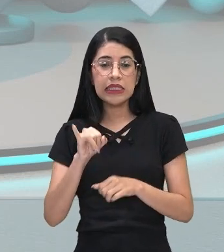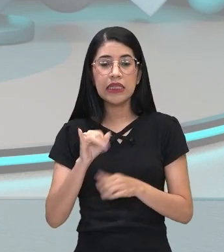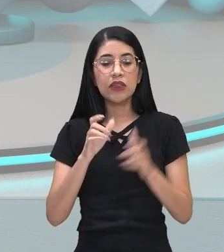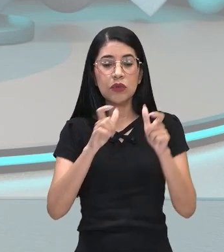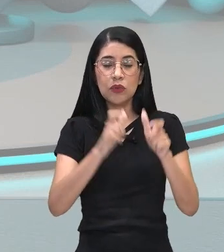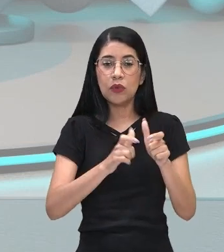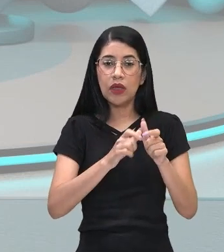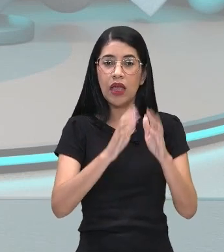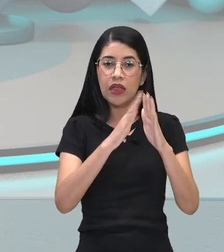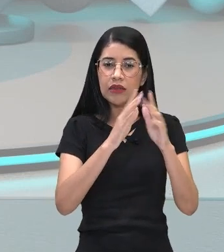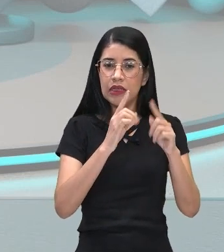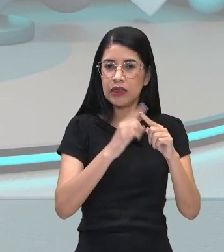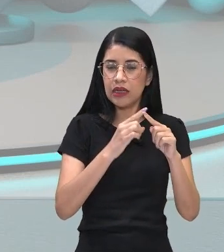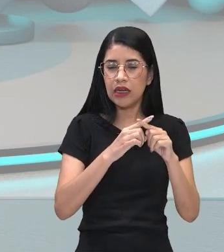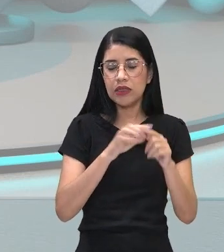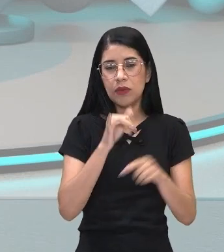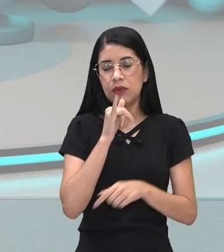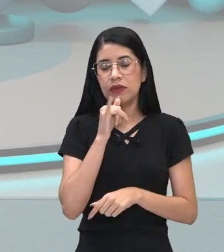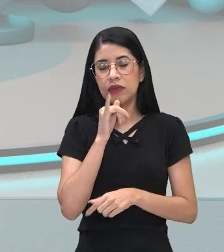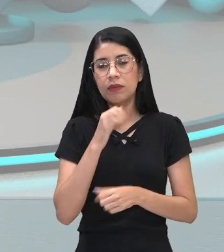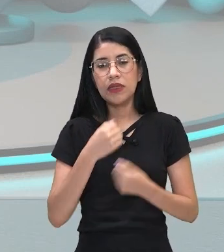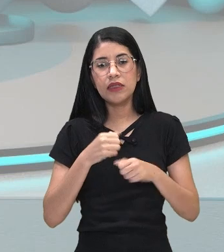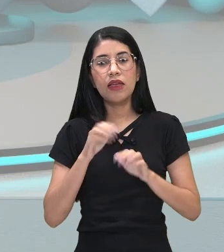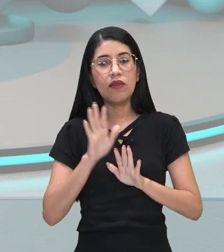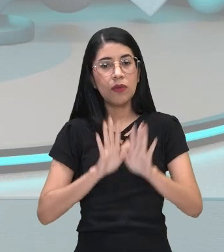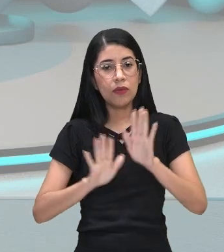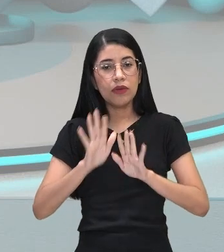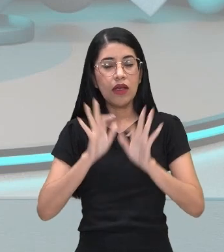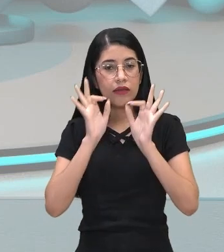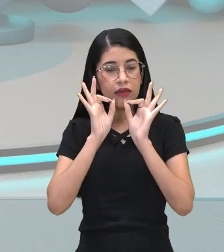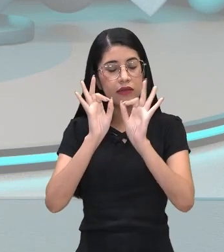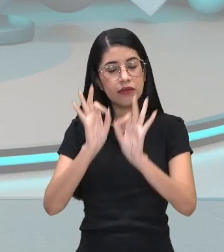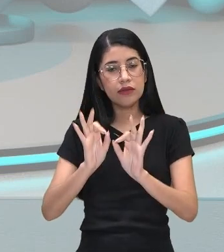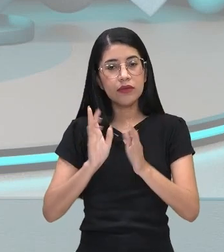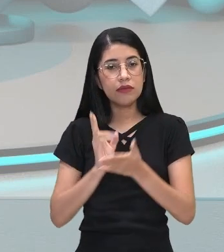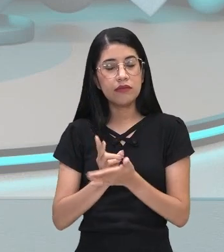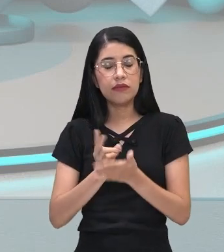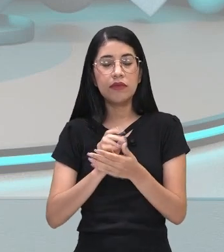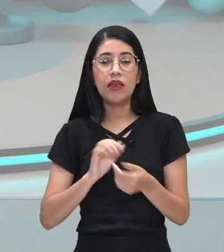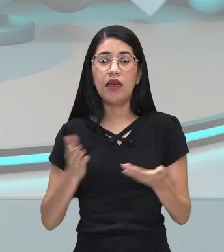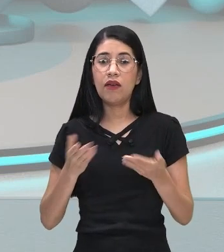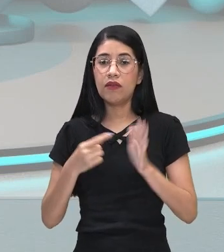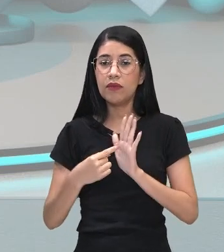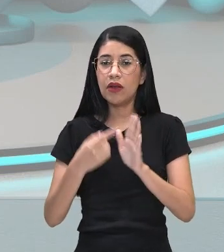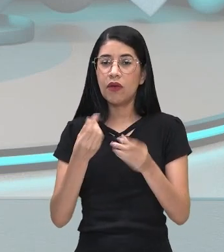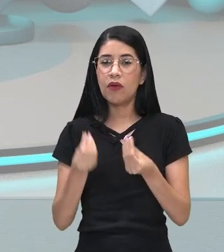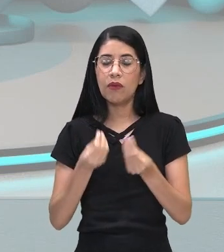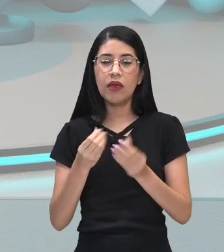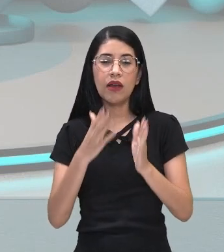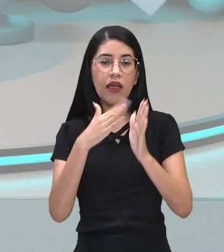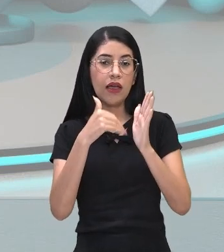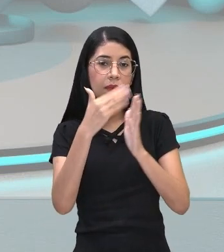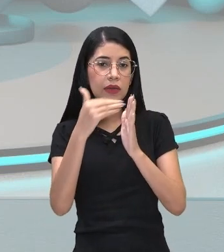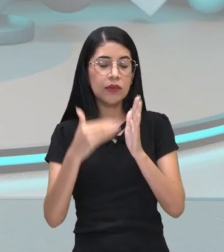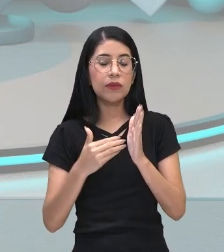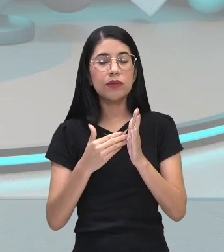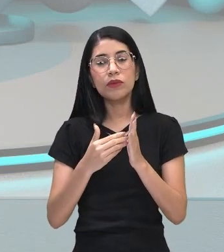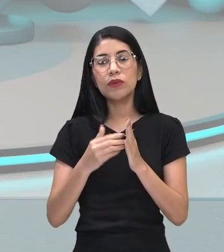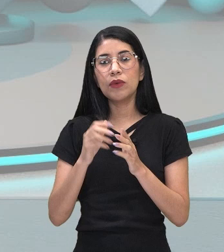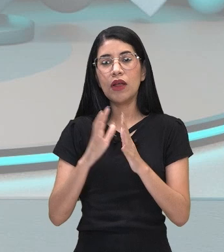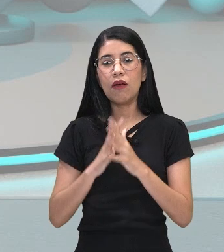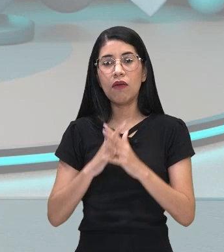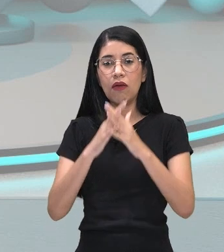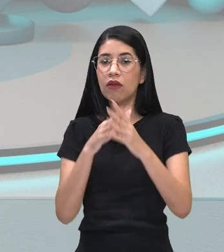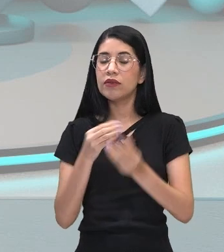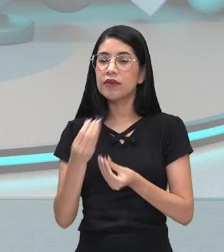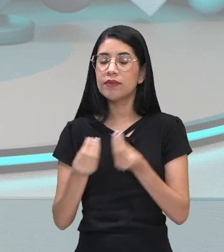sagrados. E agora vamos mostrar para vocês como é que era a pintura gótica. Bem,